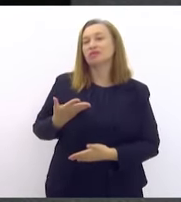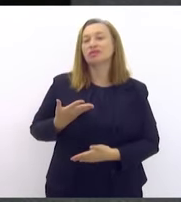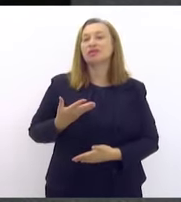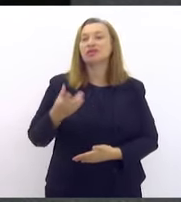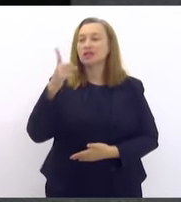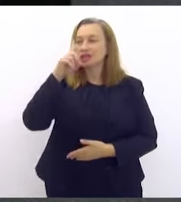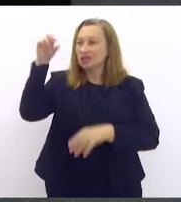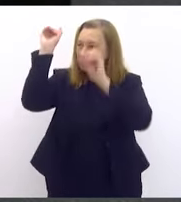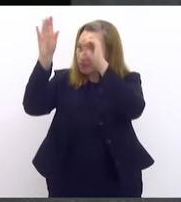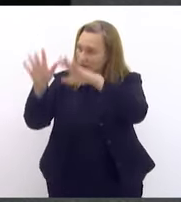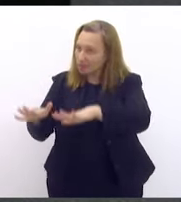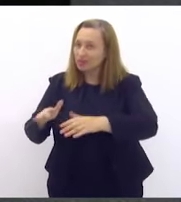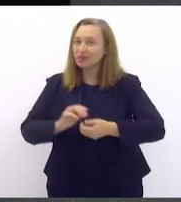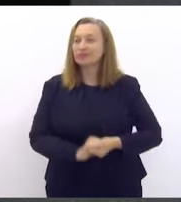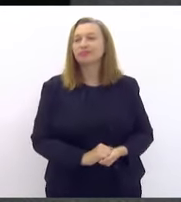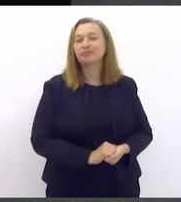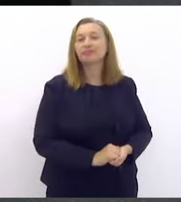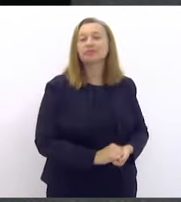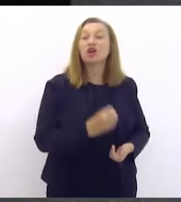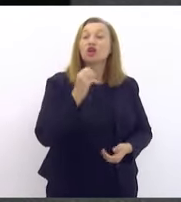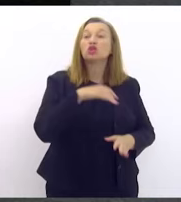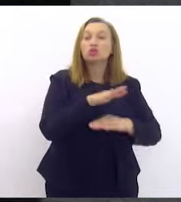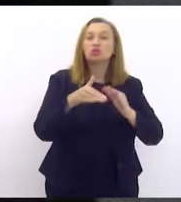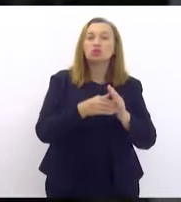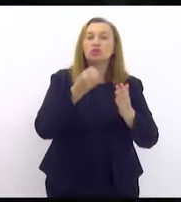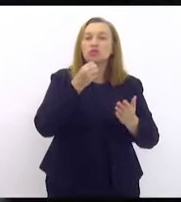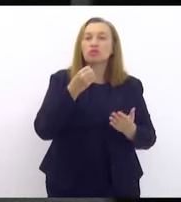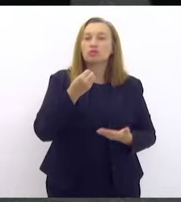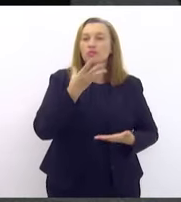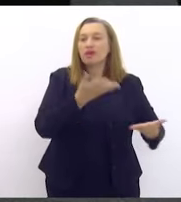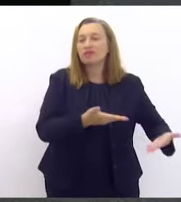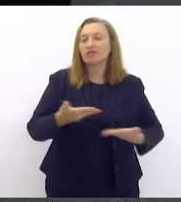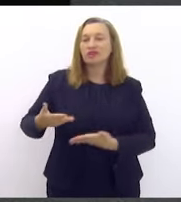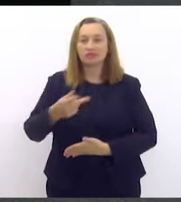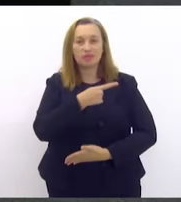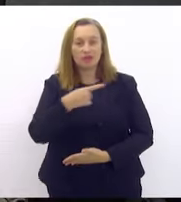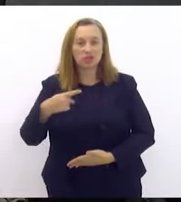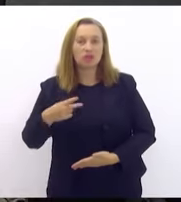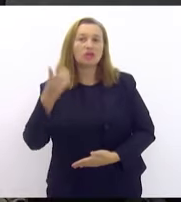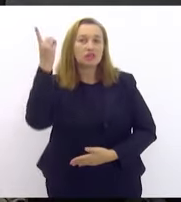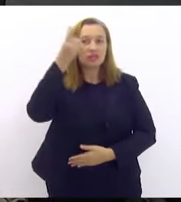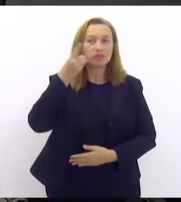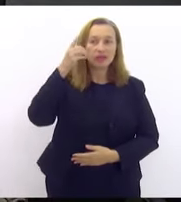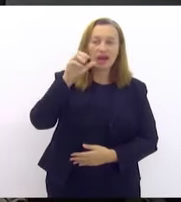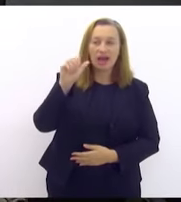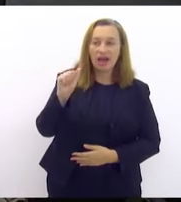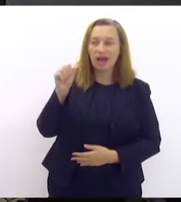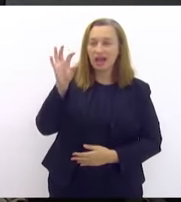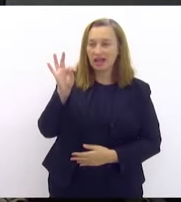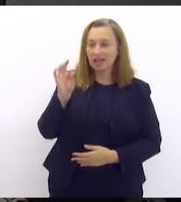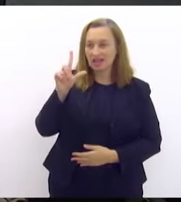Deus os abençoe. Sejam todos muito bem-vindos, pastores. Olá. Deputado Átila Nunes.